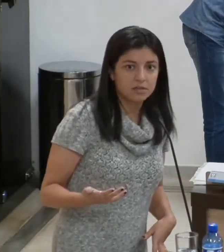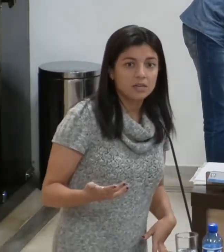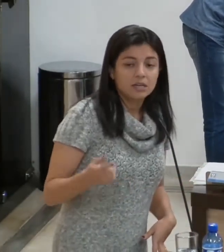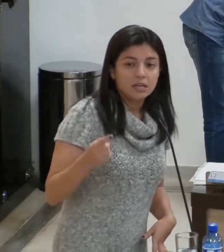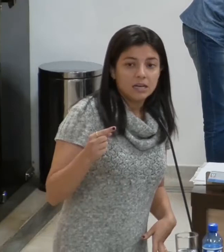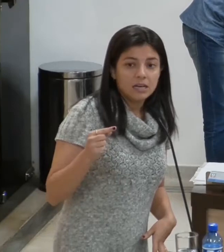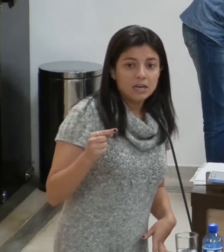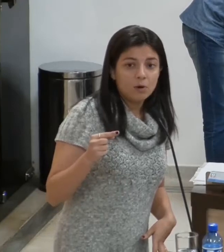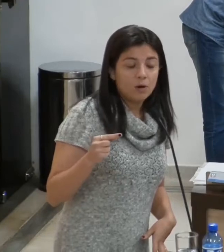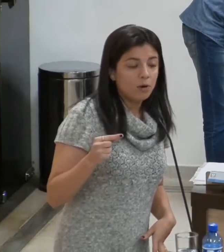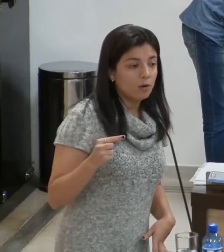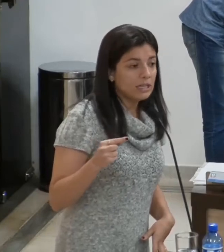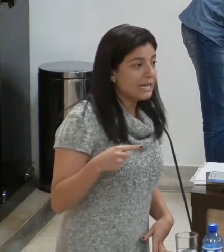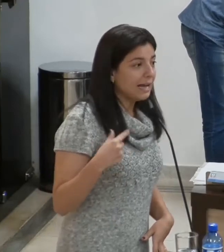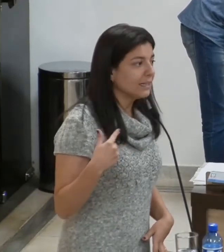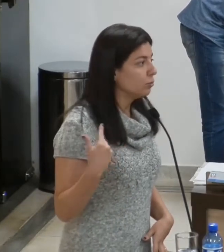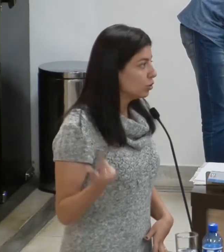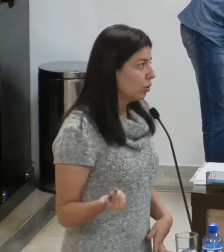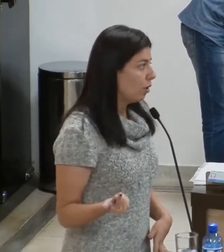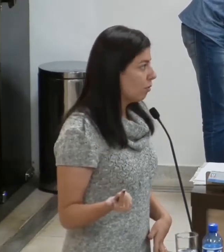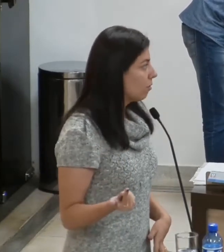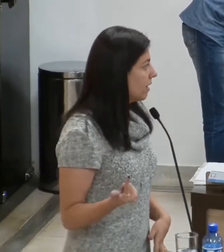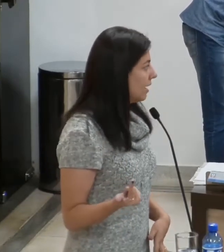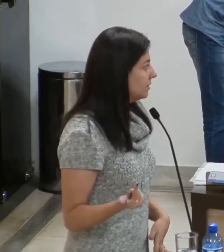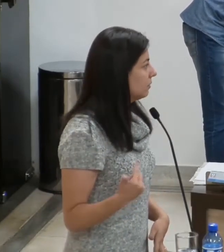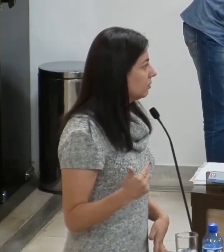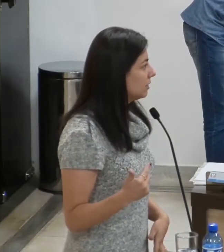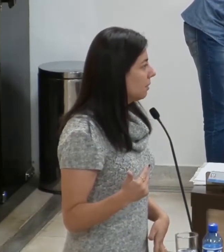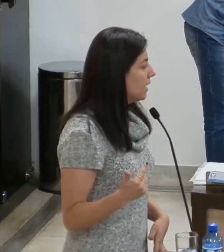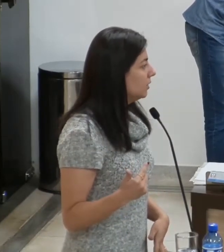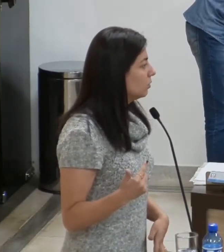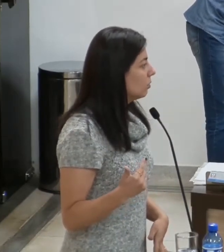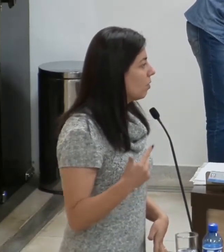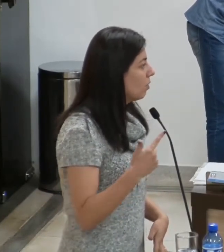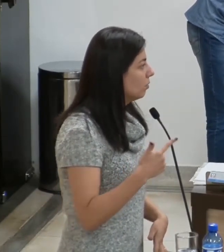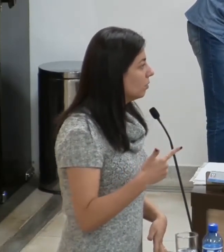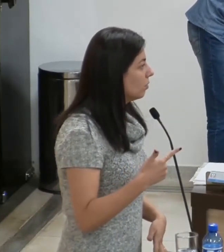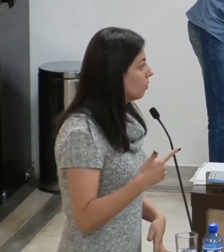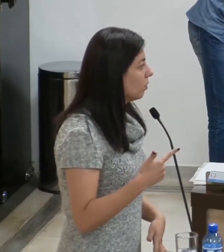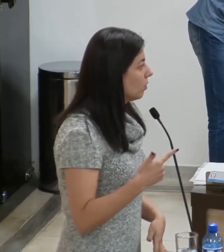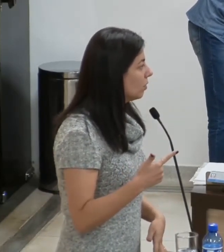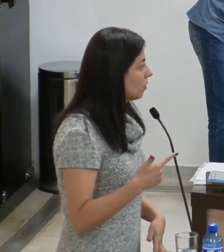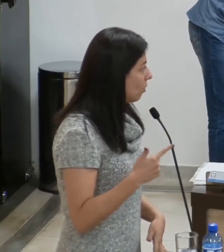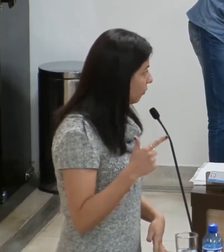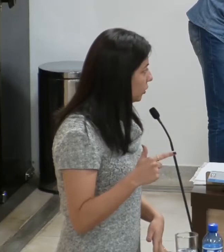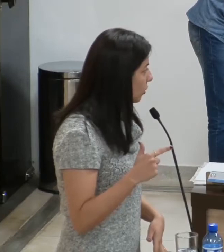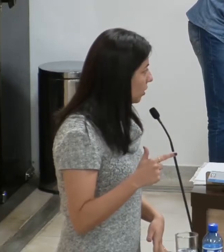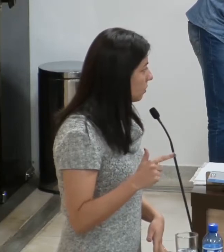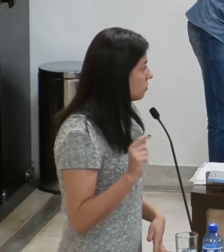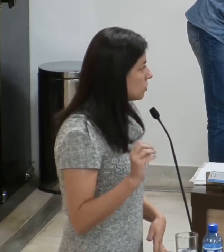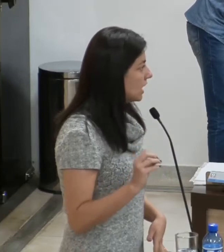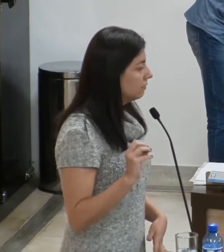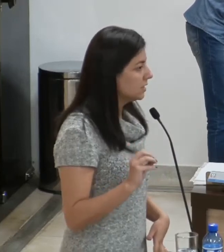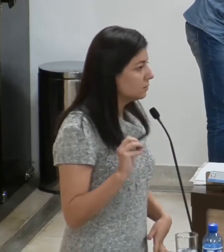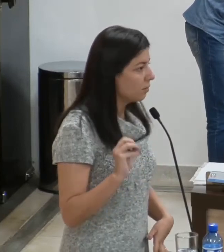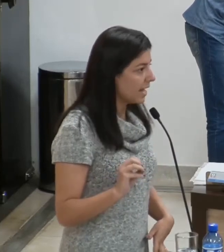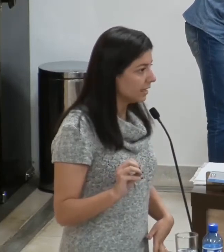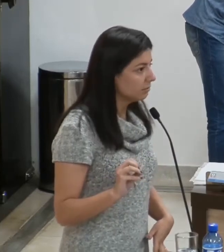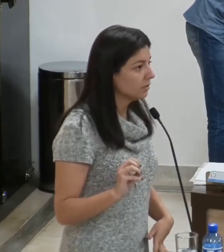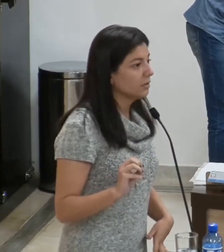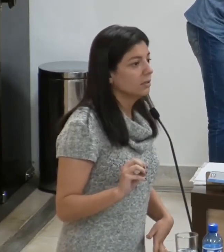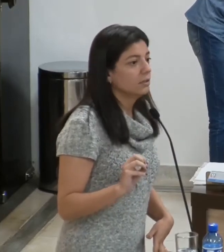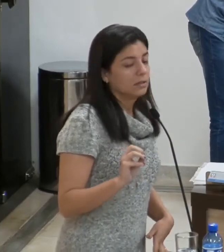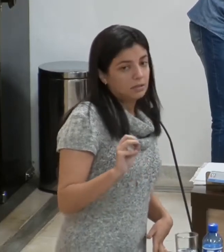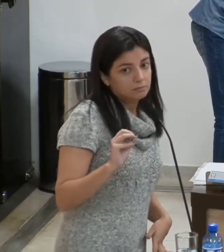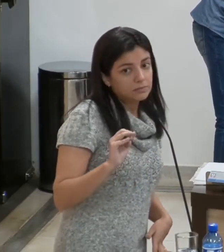meses, e nada mudou com relação ao tratamento com o ouvidor, com o José Luiz